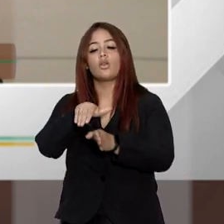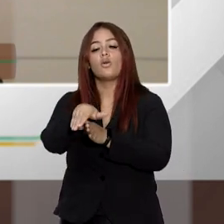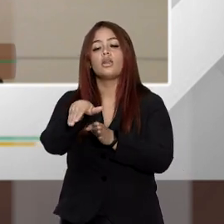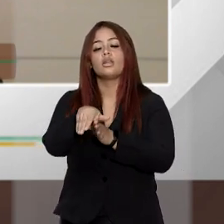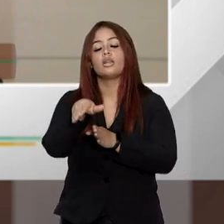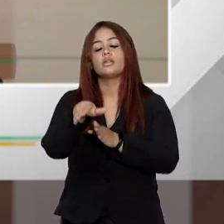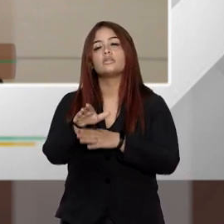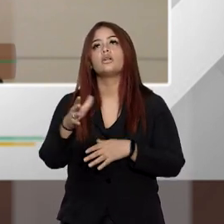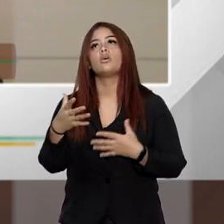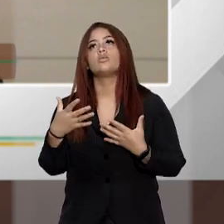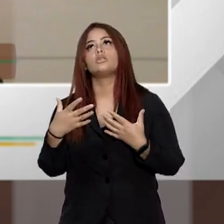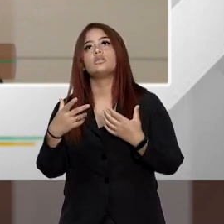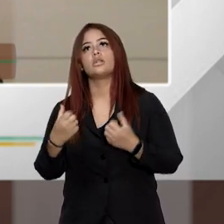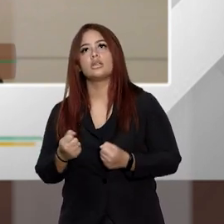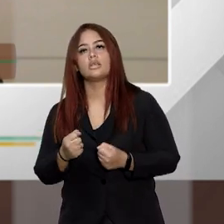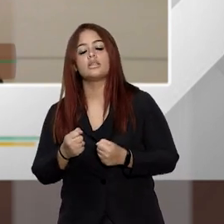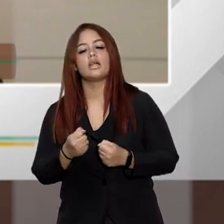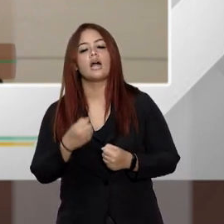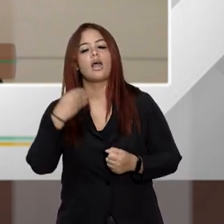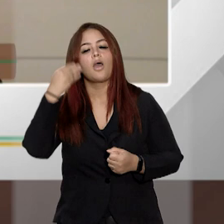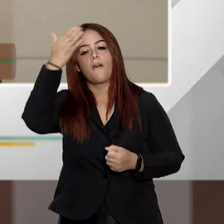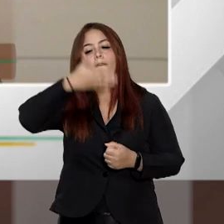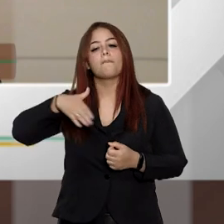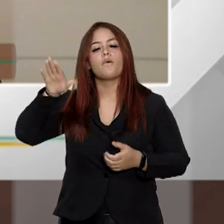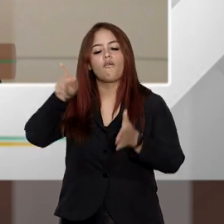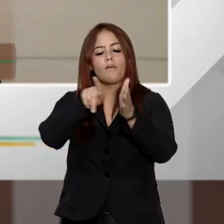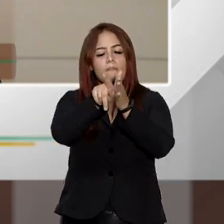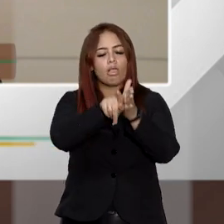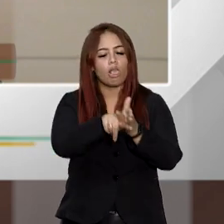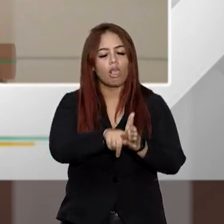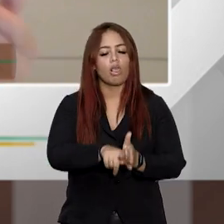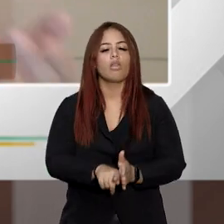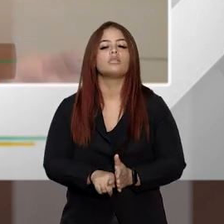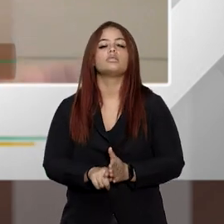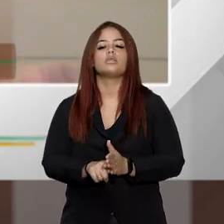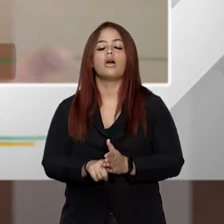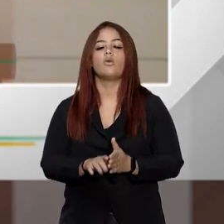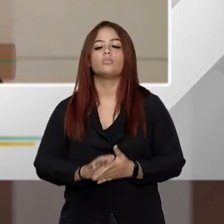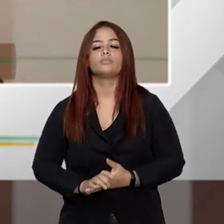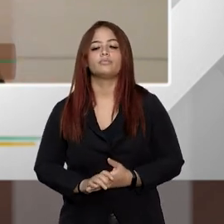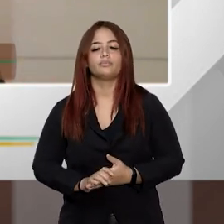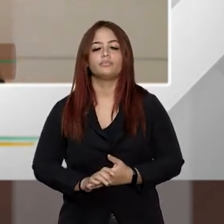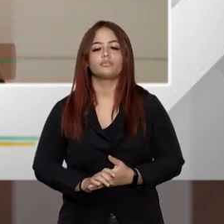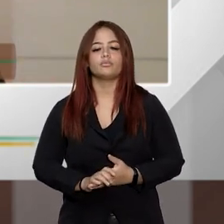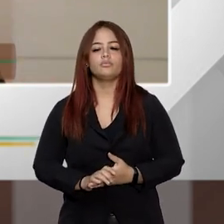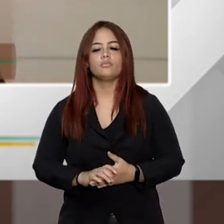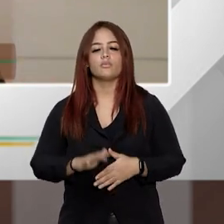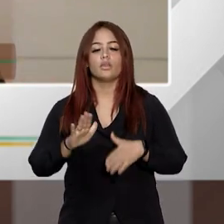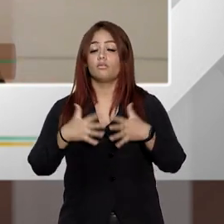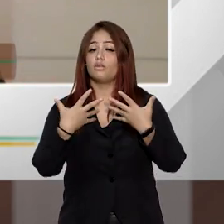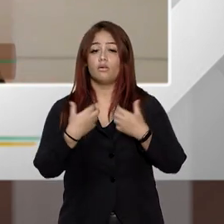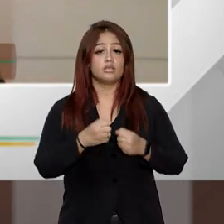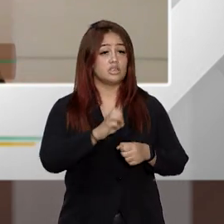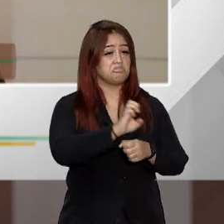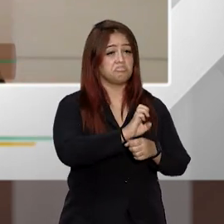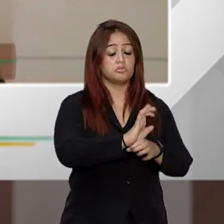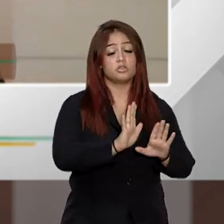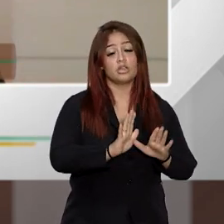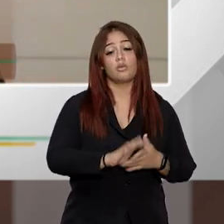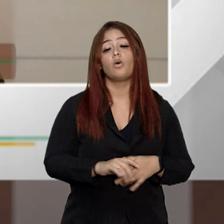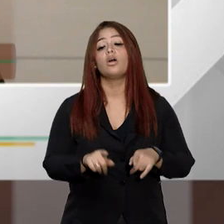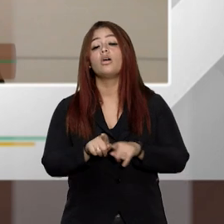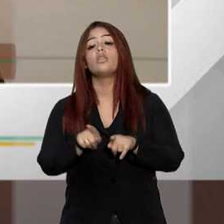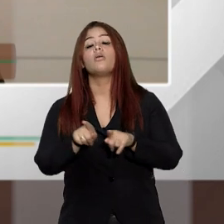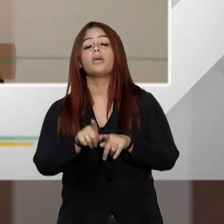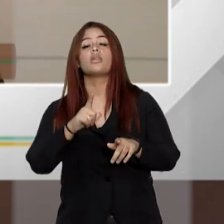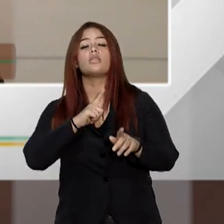orientação no sentido de se admitir prova pericial de menor complexidade, que costuma não ser aceito no juizado especial estadual.